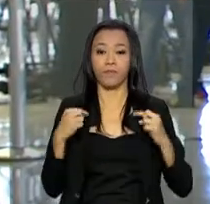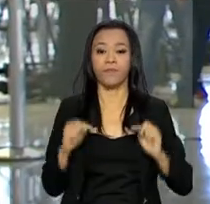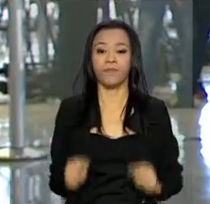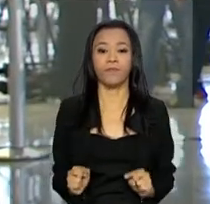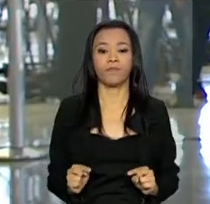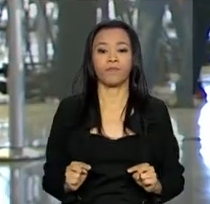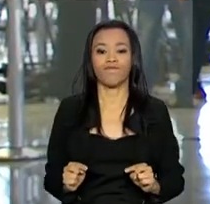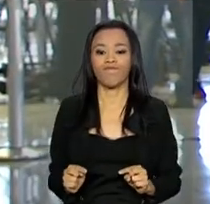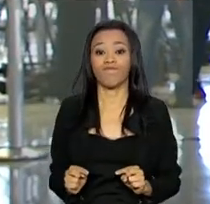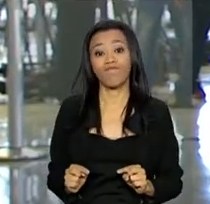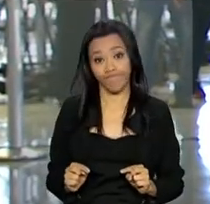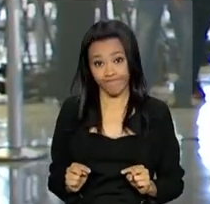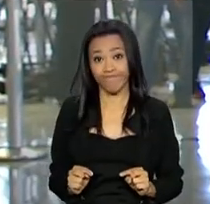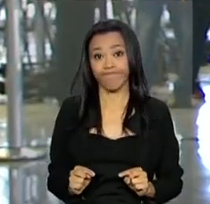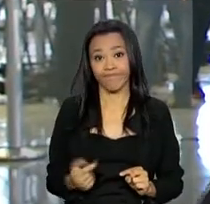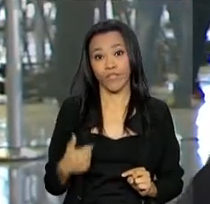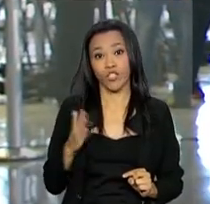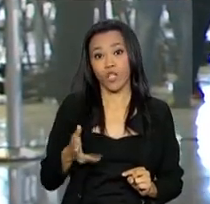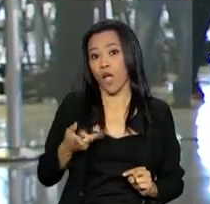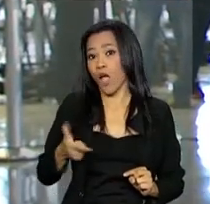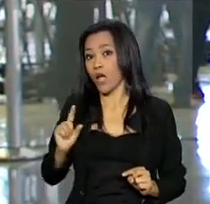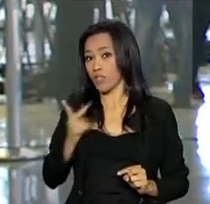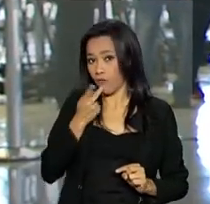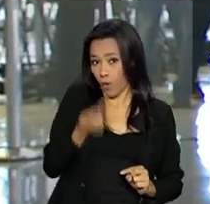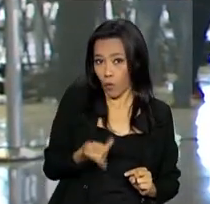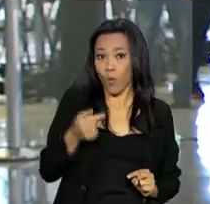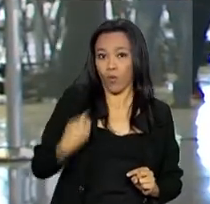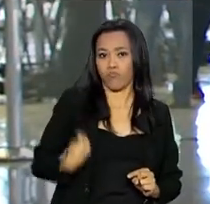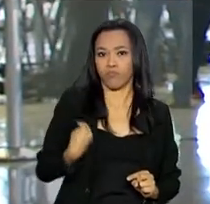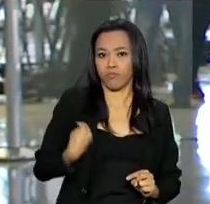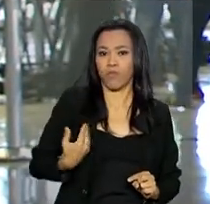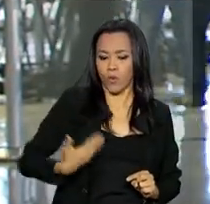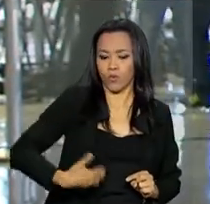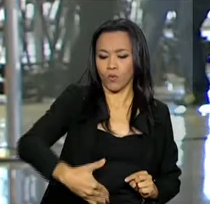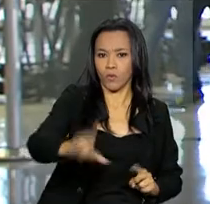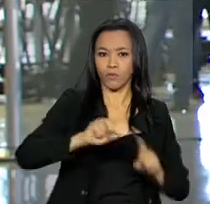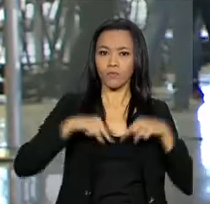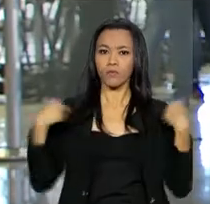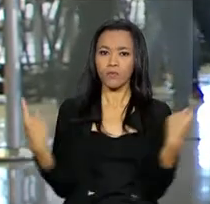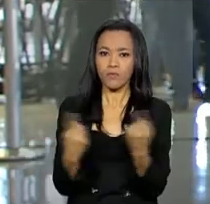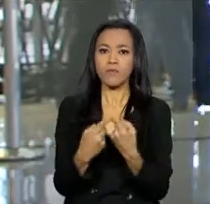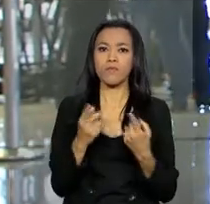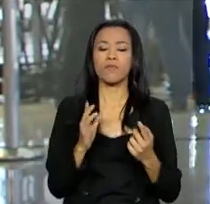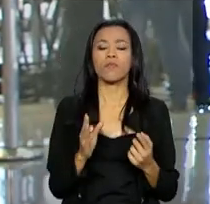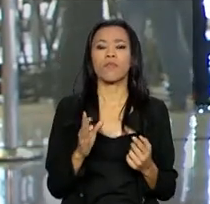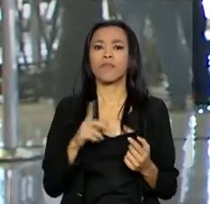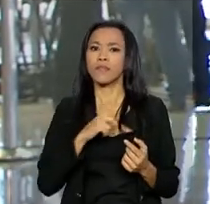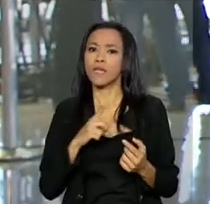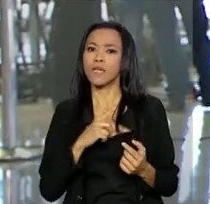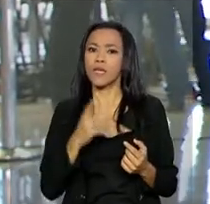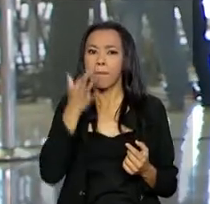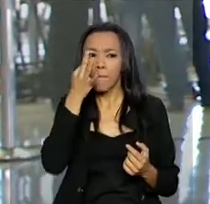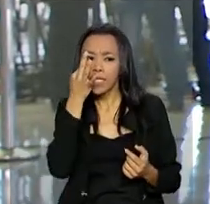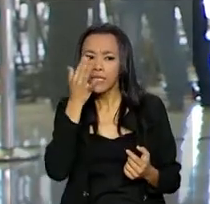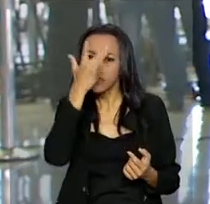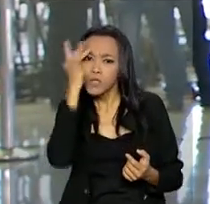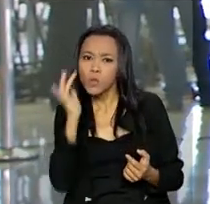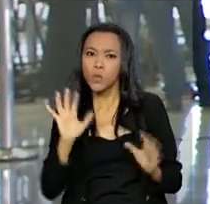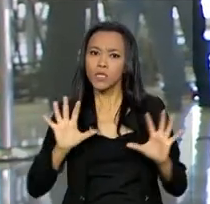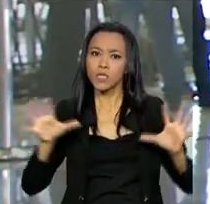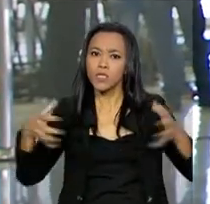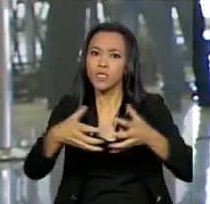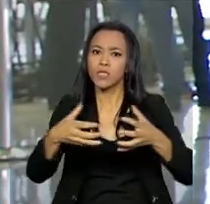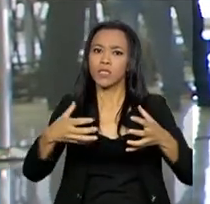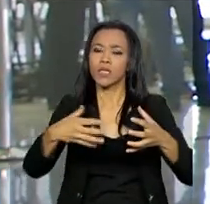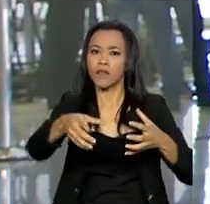bom como a gente falou então essa reunião ela segue acontecendo existe a expectativa de que alguns dos presentes alguns dos presentes acontece